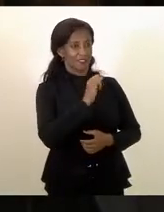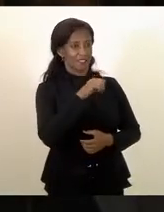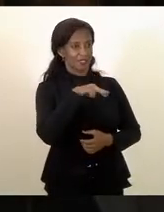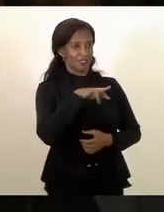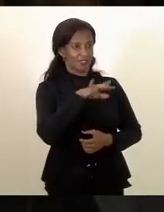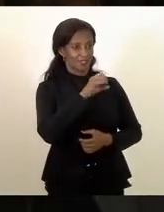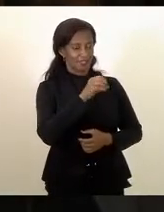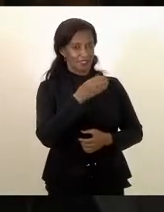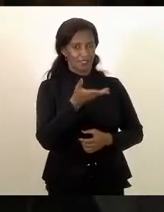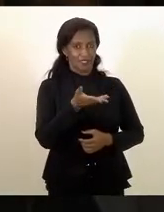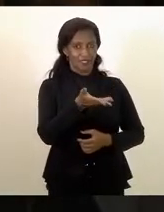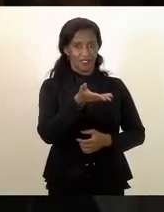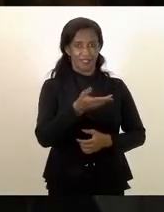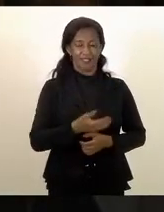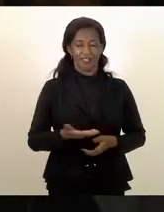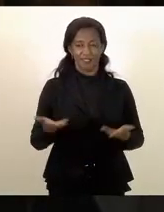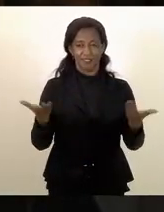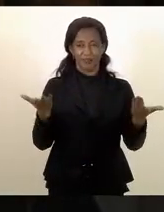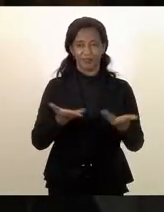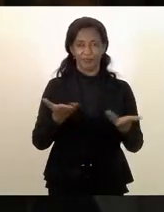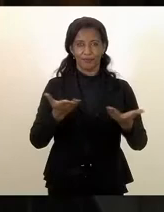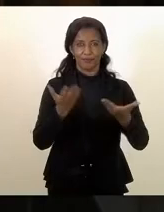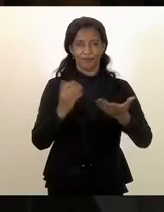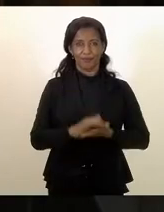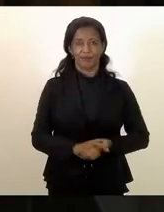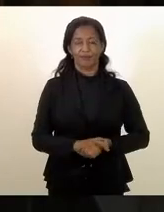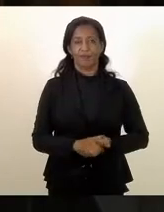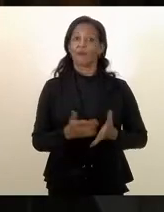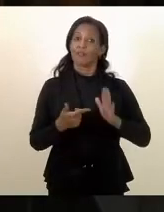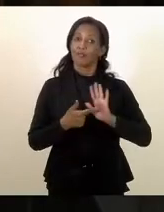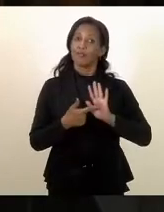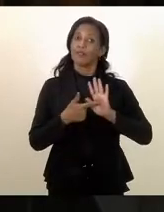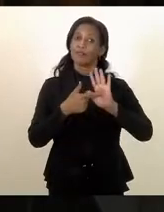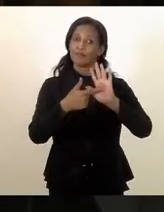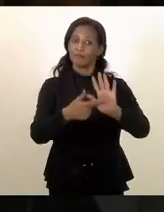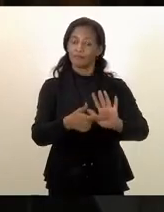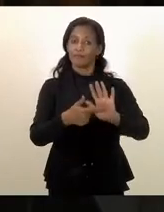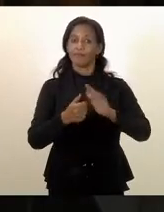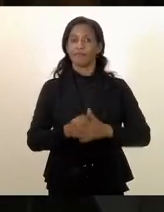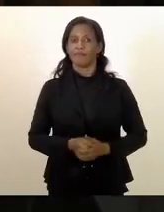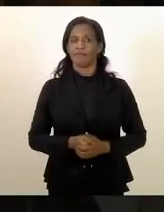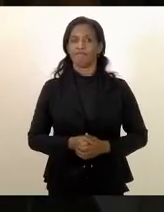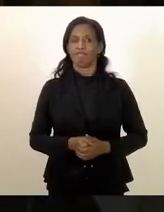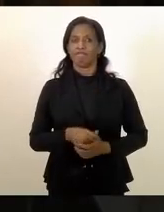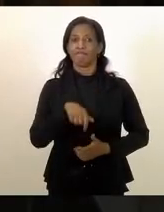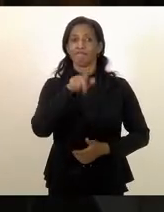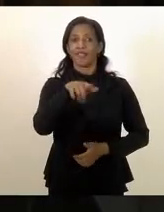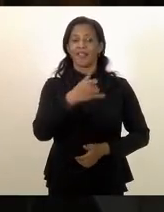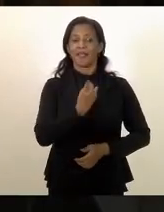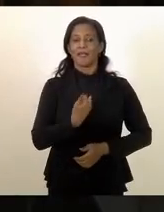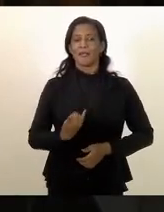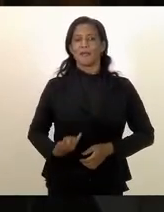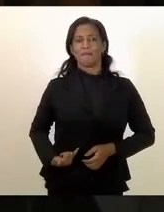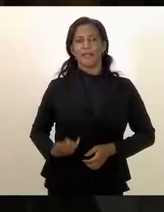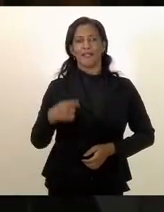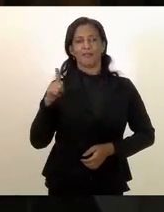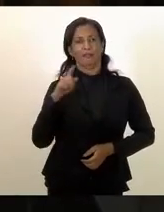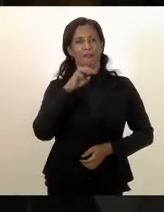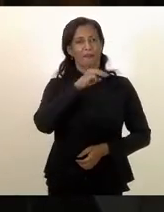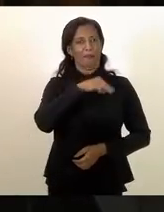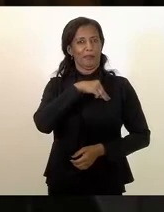que hoje demonstrou que é imperador de Madureira mesmo